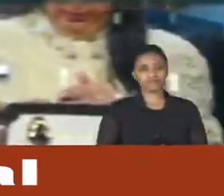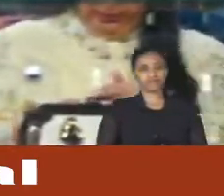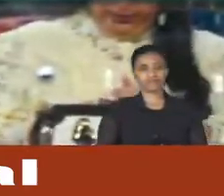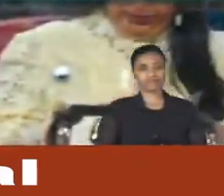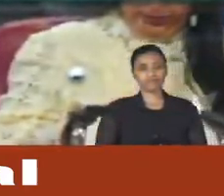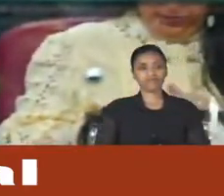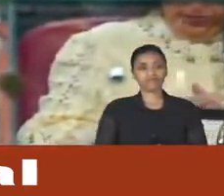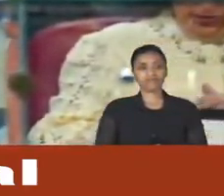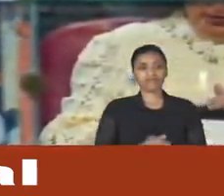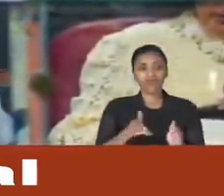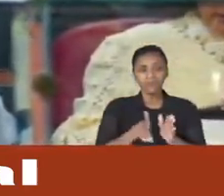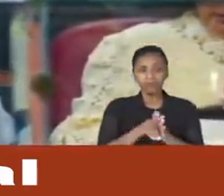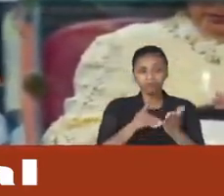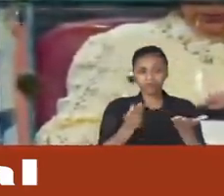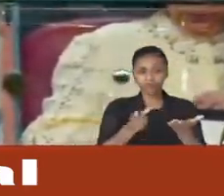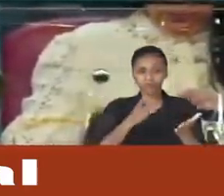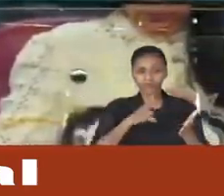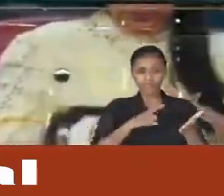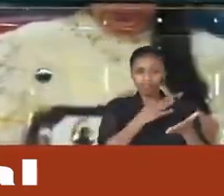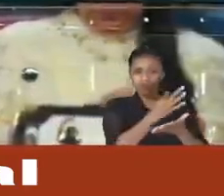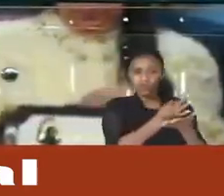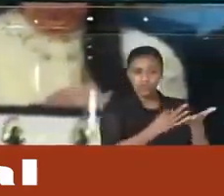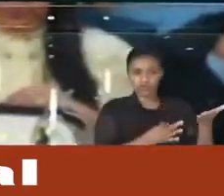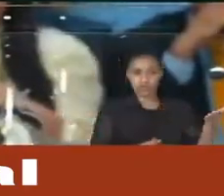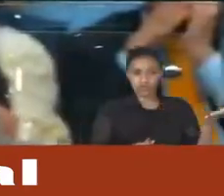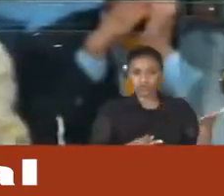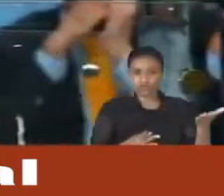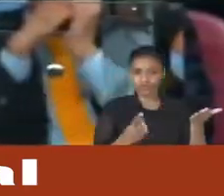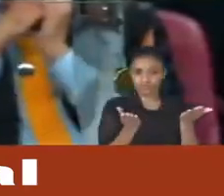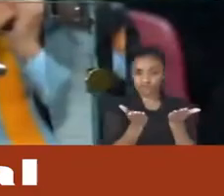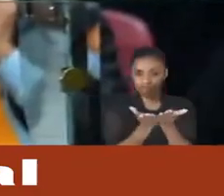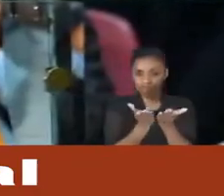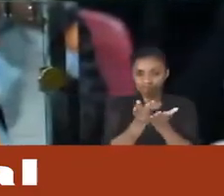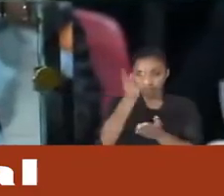A Bíblia tem um texto que os pentecostais amam.